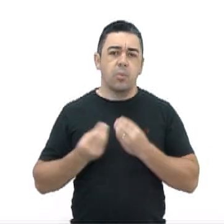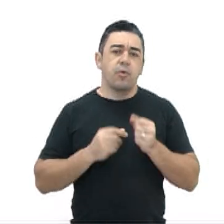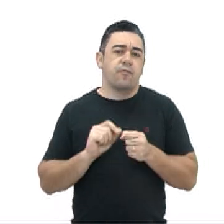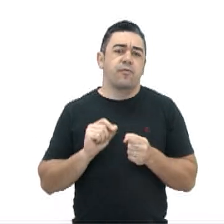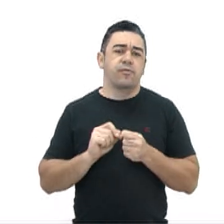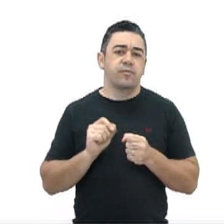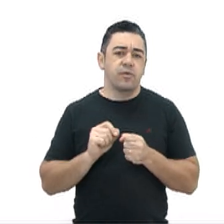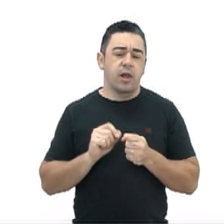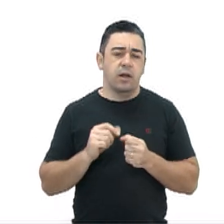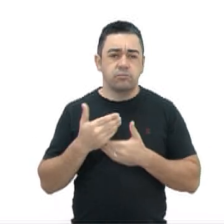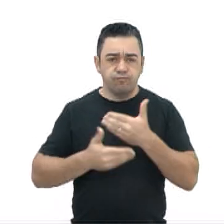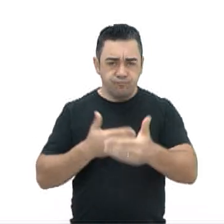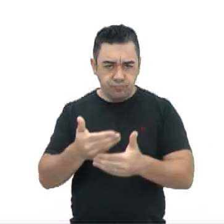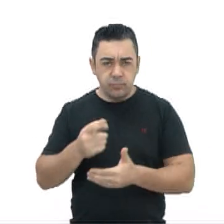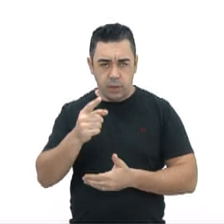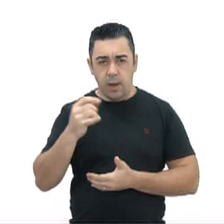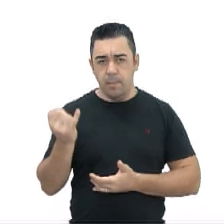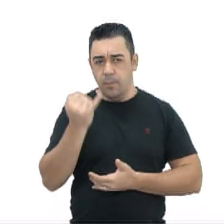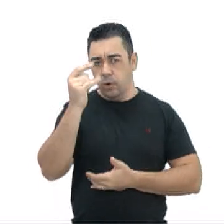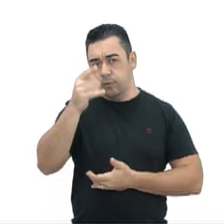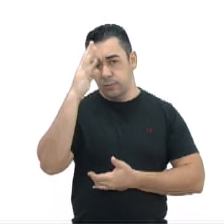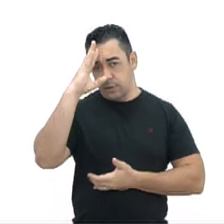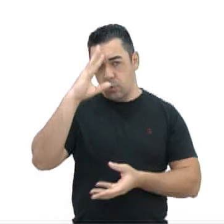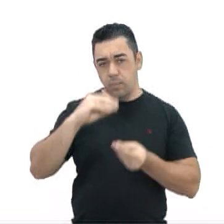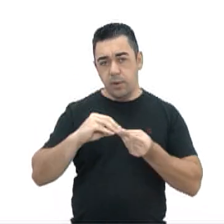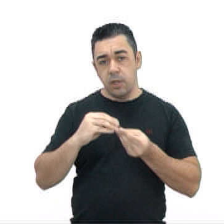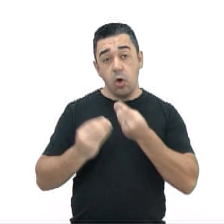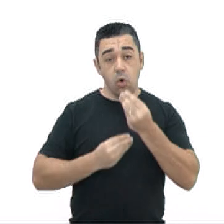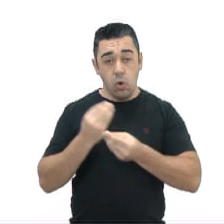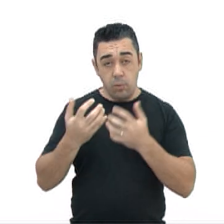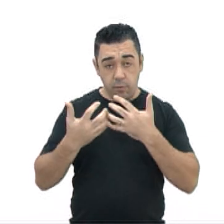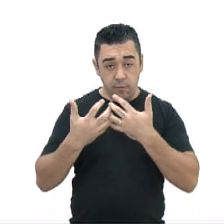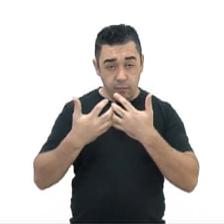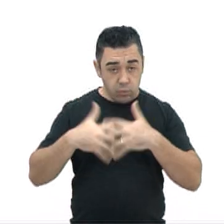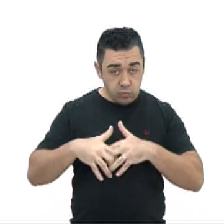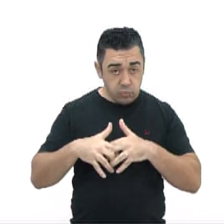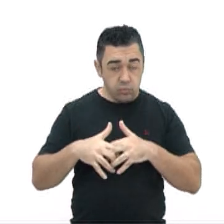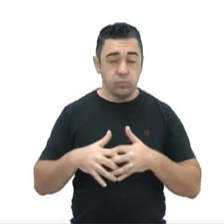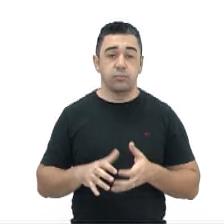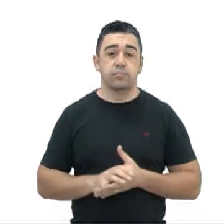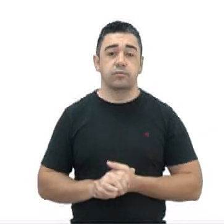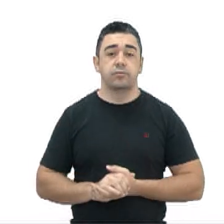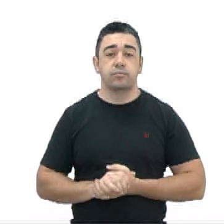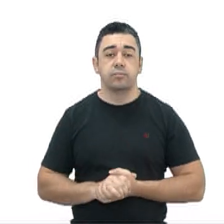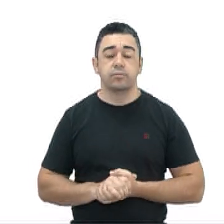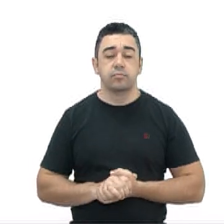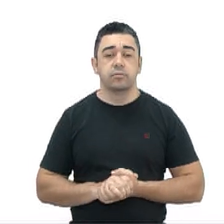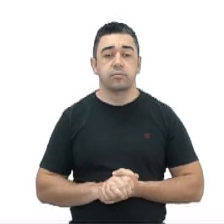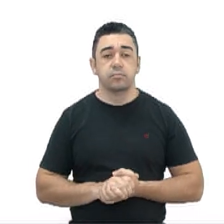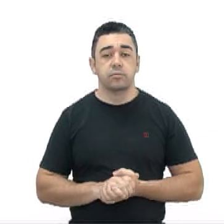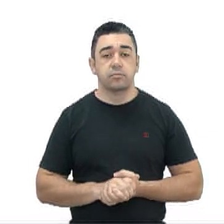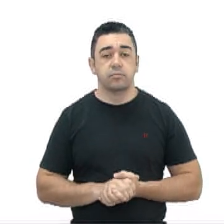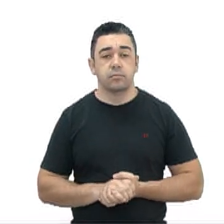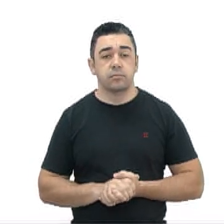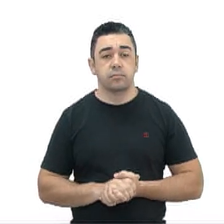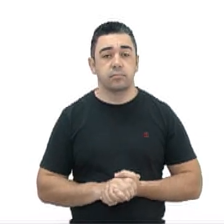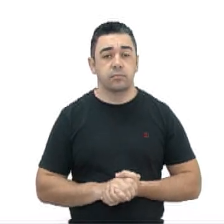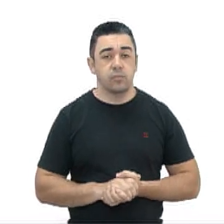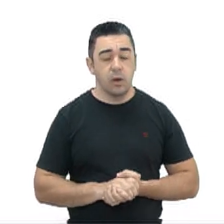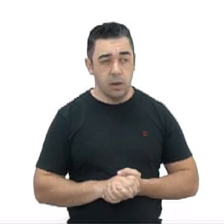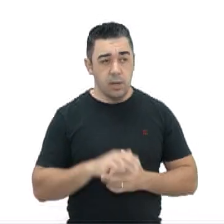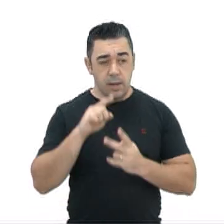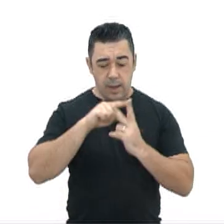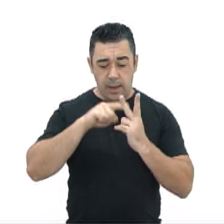do processo, como que é importante que vocês entendam como funciona a ideia por trás disso, tá?